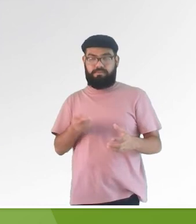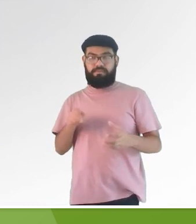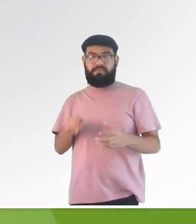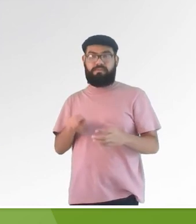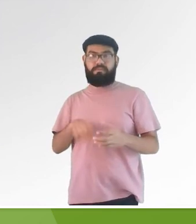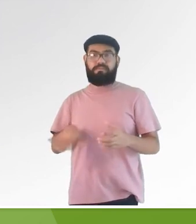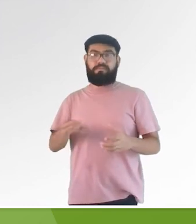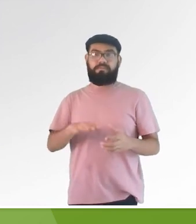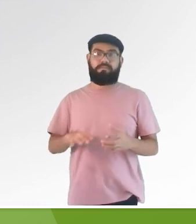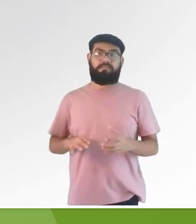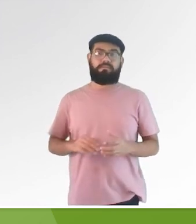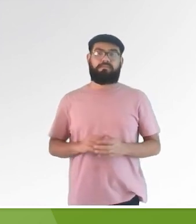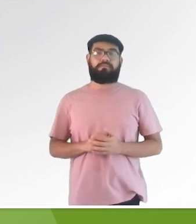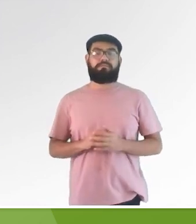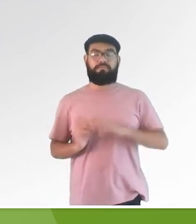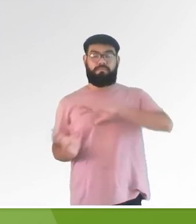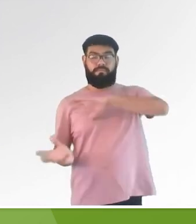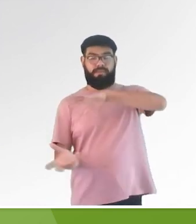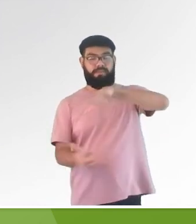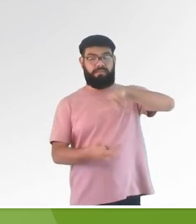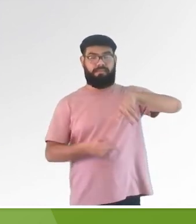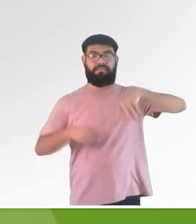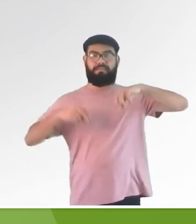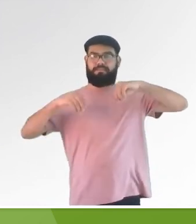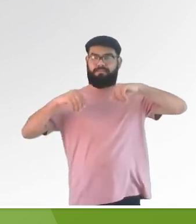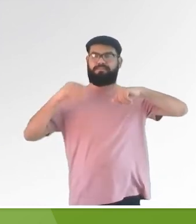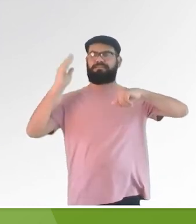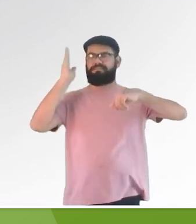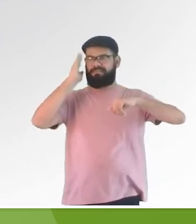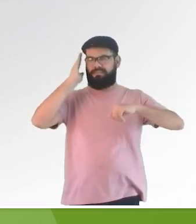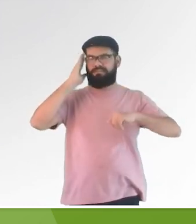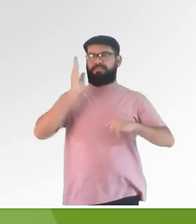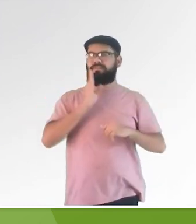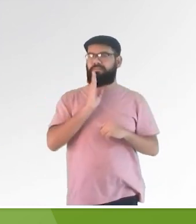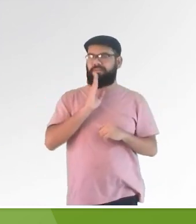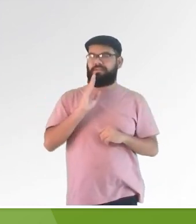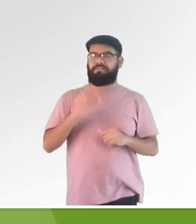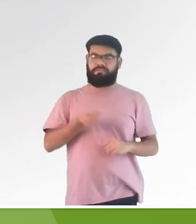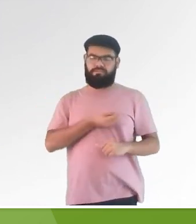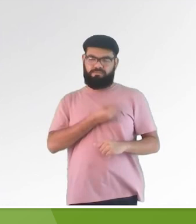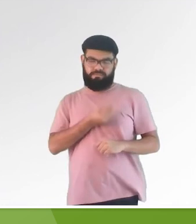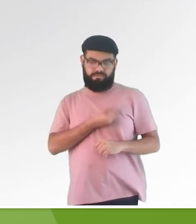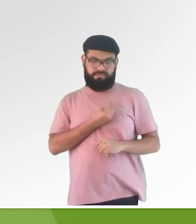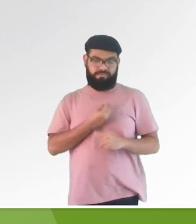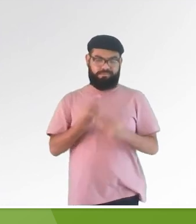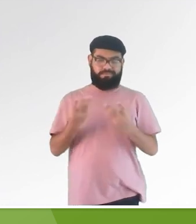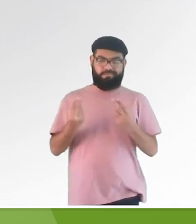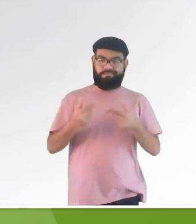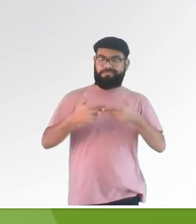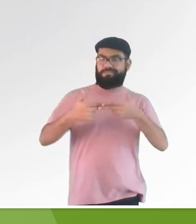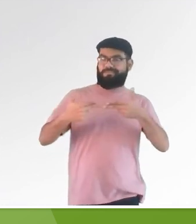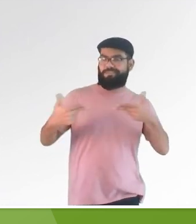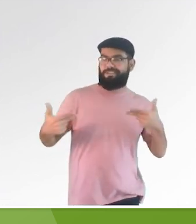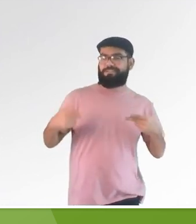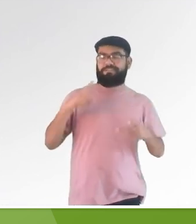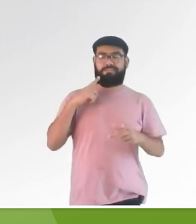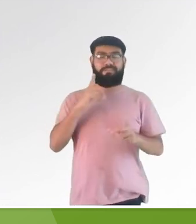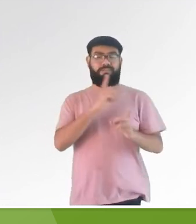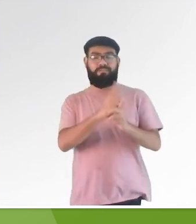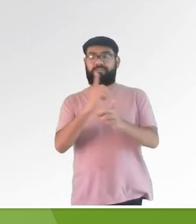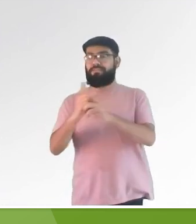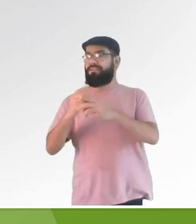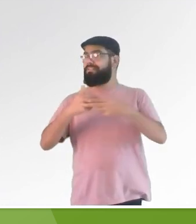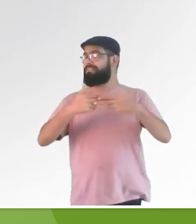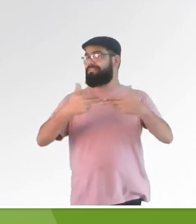nosso planeta Terra, e a gente sabe que os seres vivos, eles são muito diversos e a gente vai encontrar diversas formas de vida